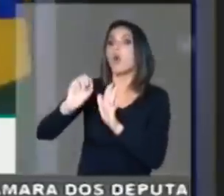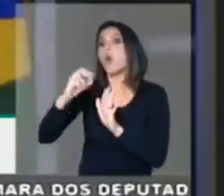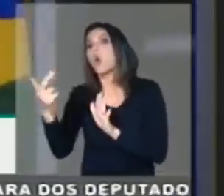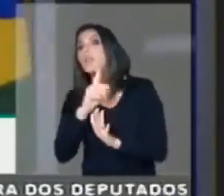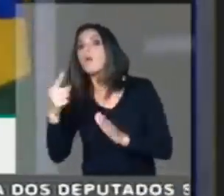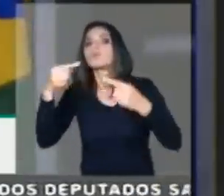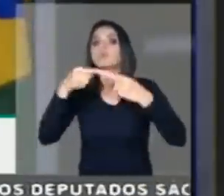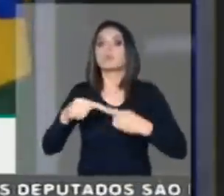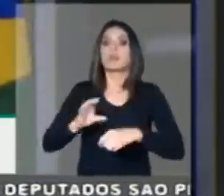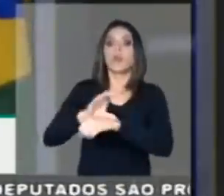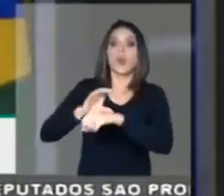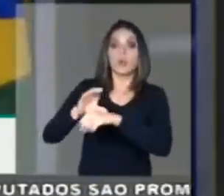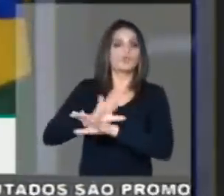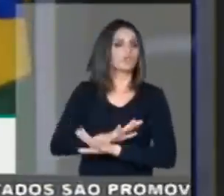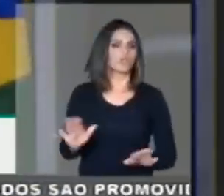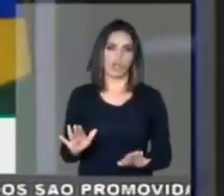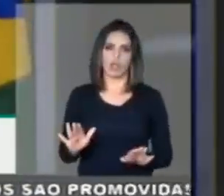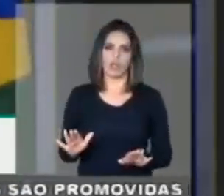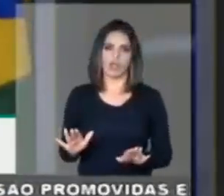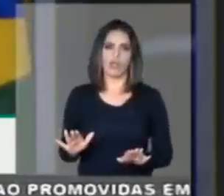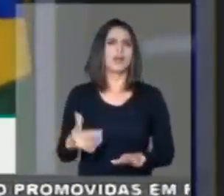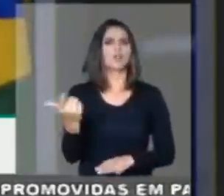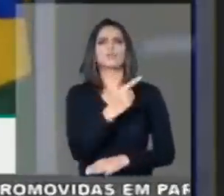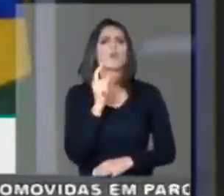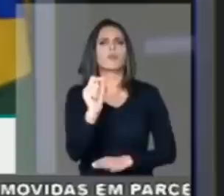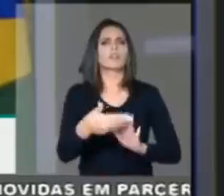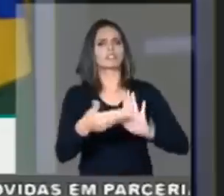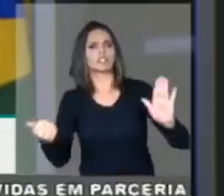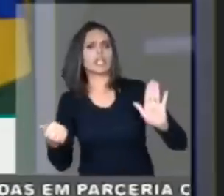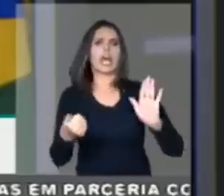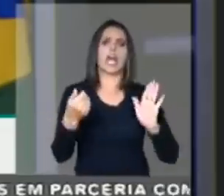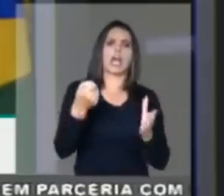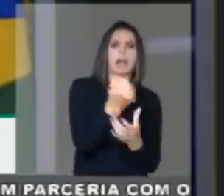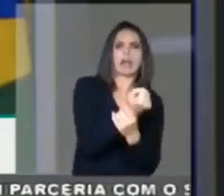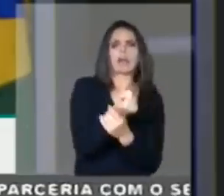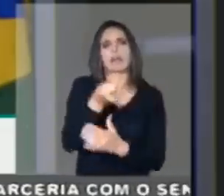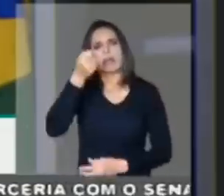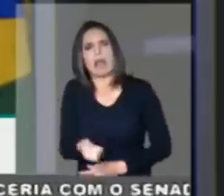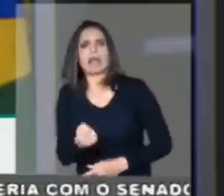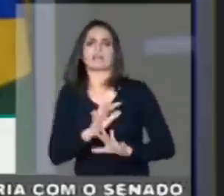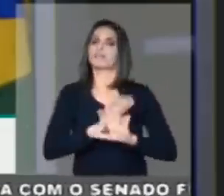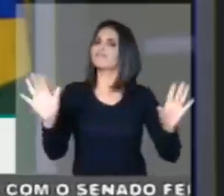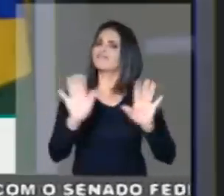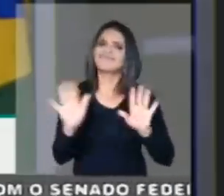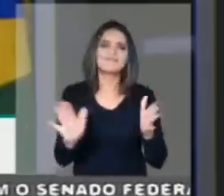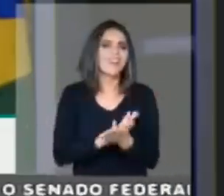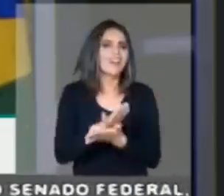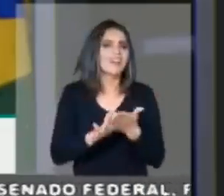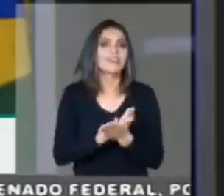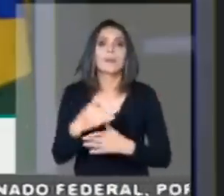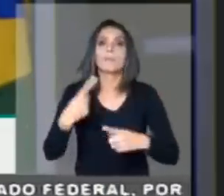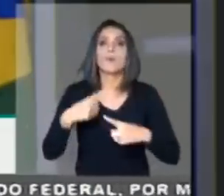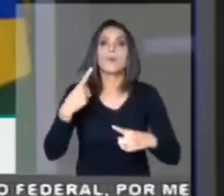constitucionalidade no Supremo Tribunal Federal. Não há de se falar em supressão de garantias fundamentais ou do devido processo legal, porque